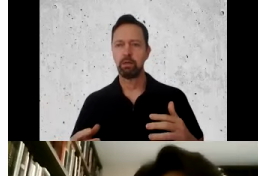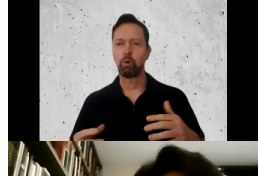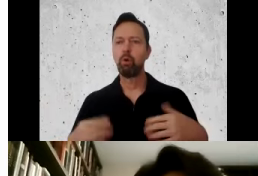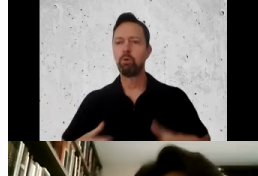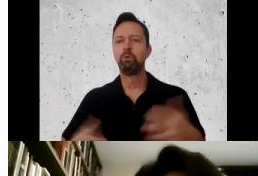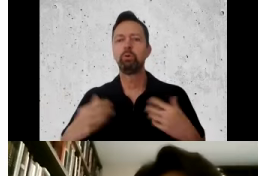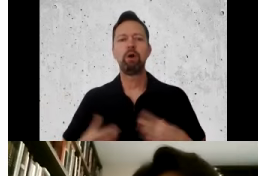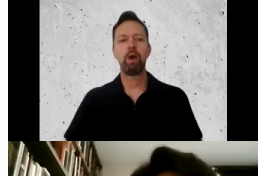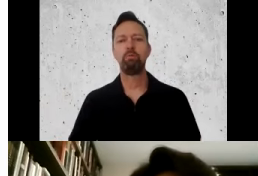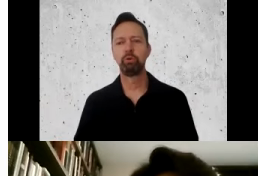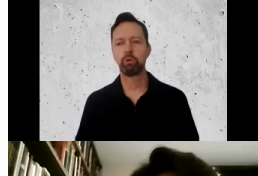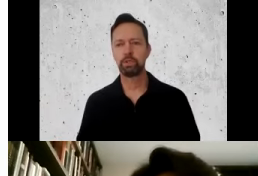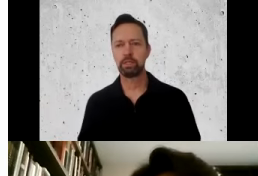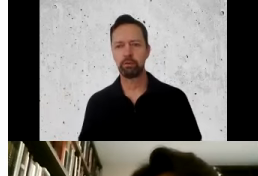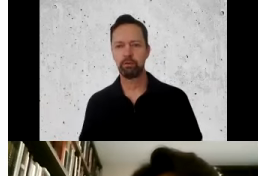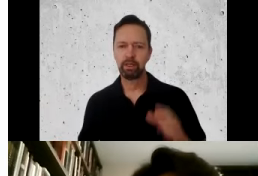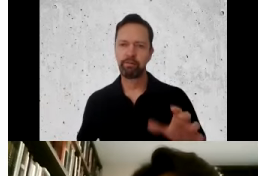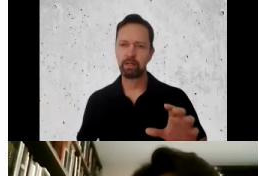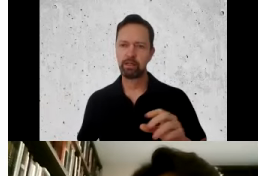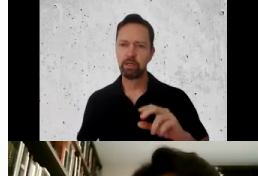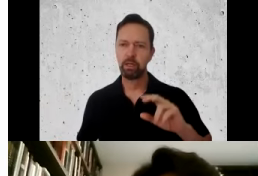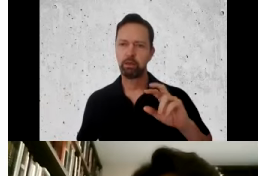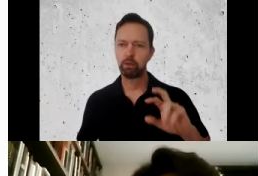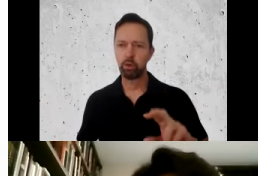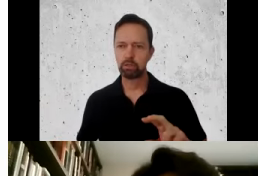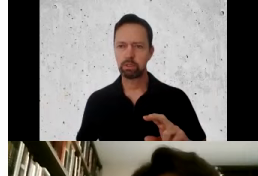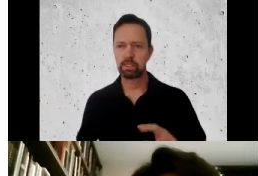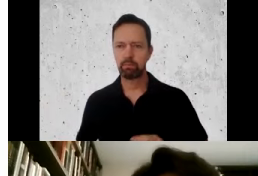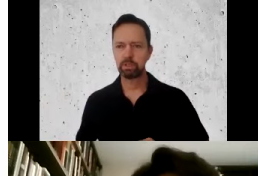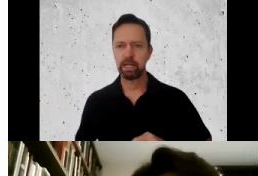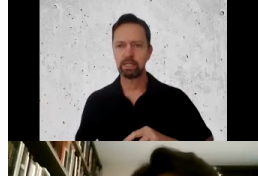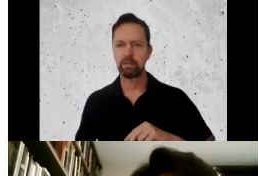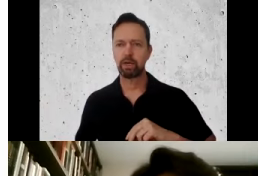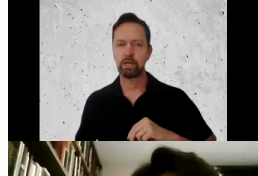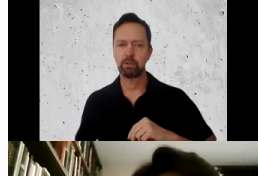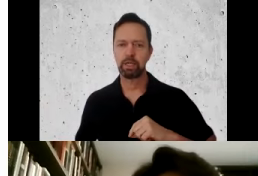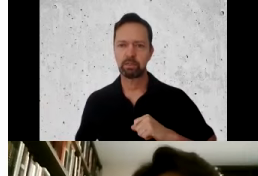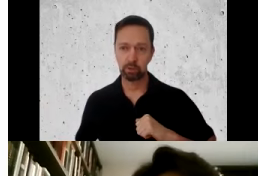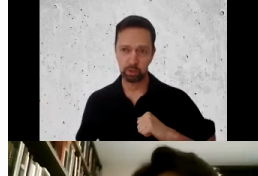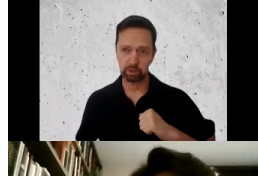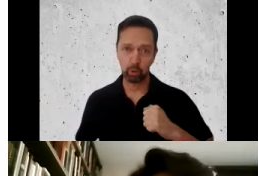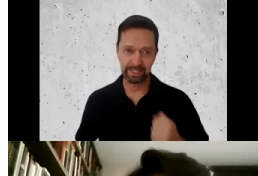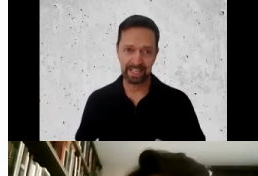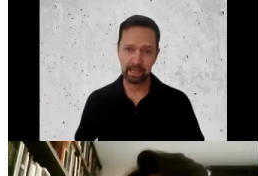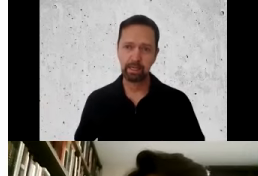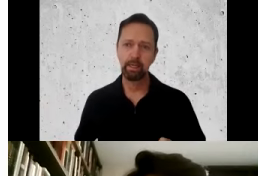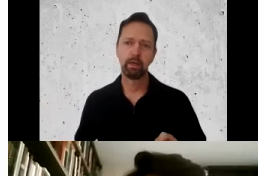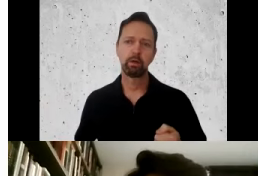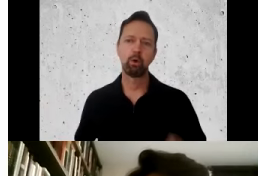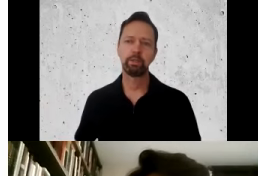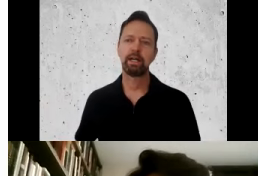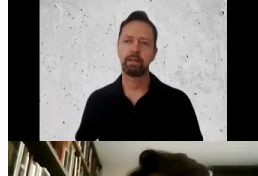seja, como o mundo não é um mundo cocial. Na verdade, dois dos exemplos deles são casos em que as pessoas